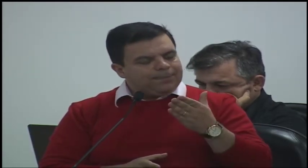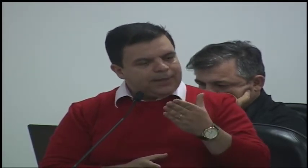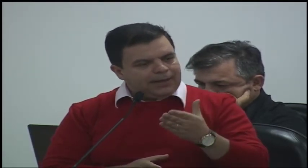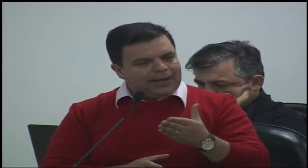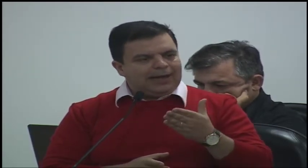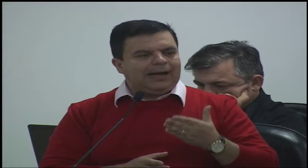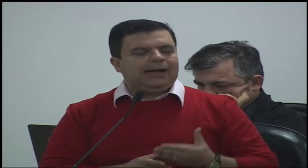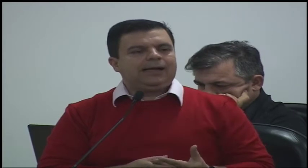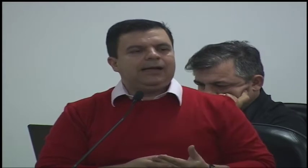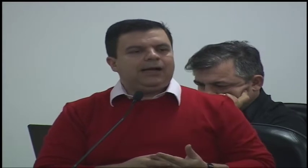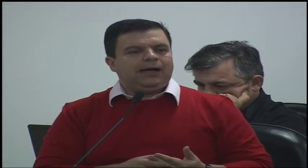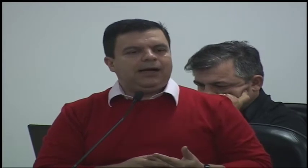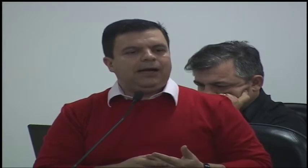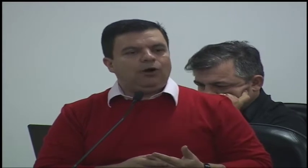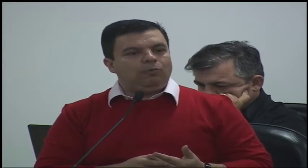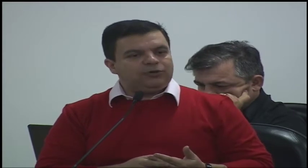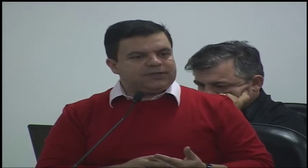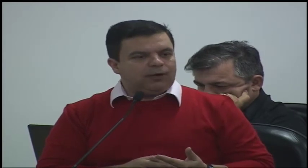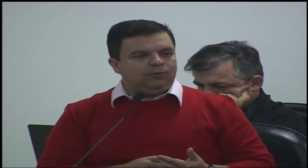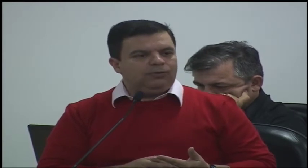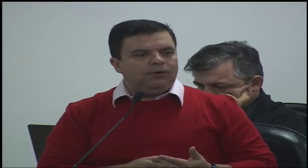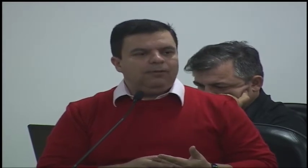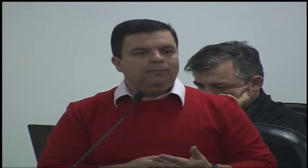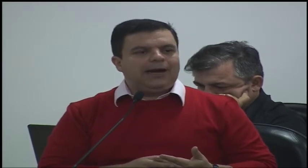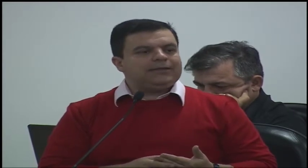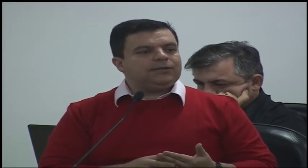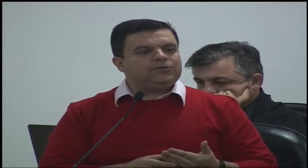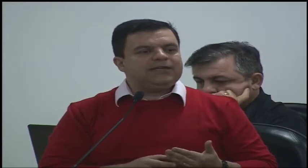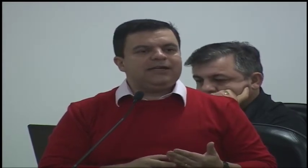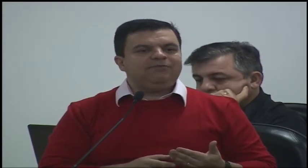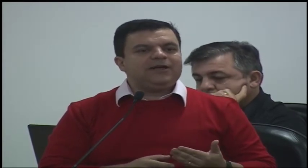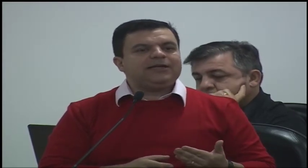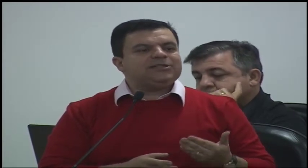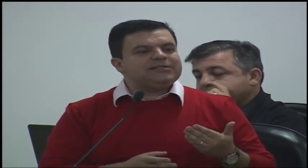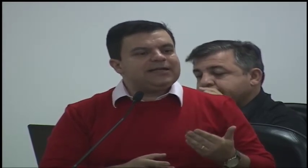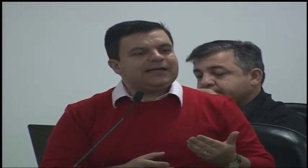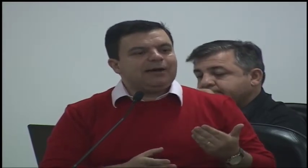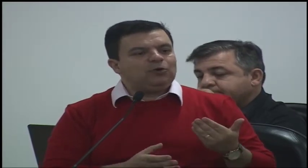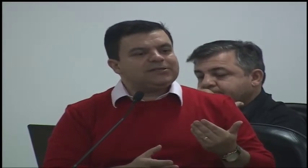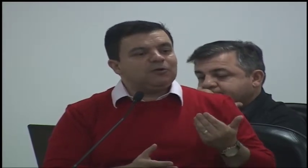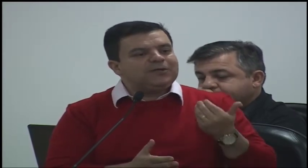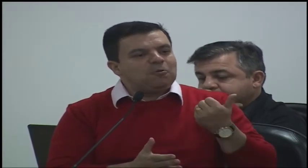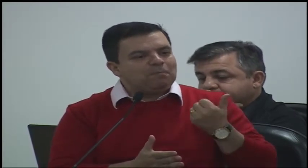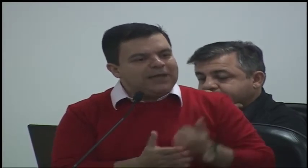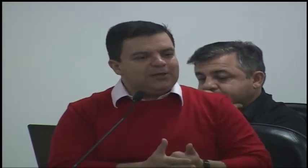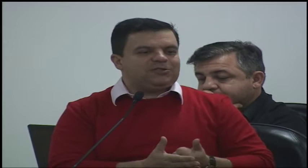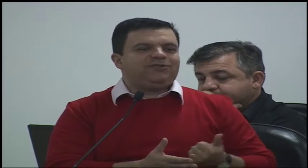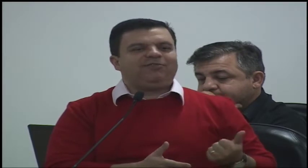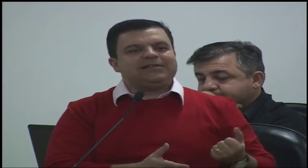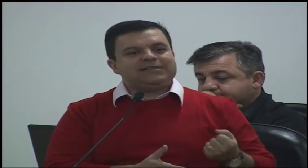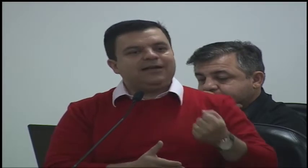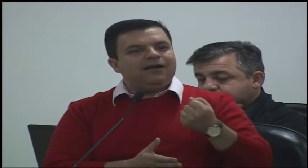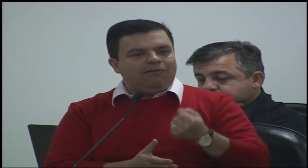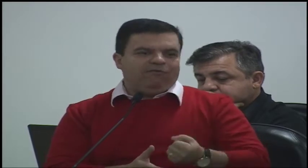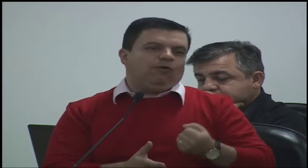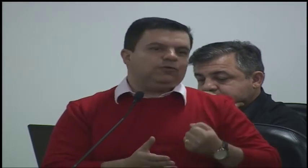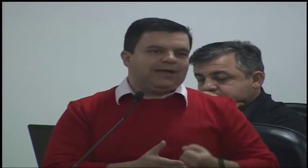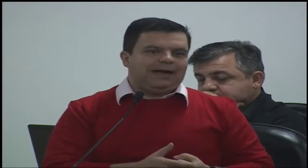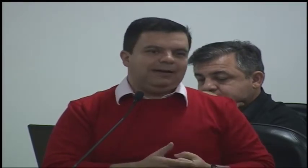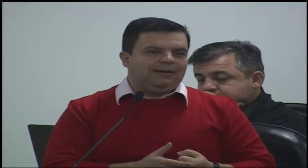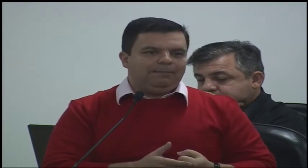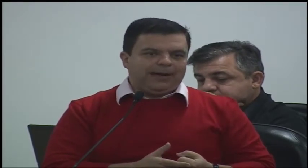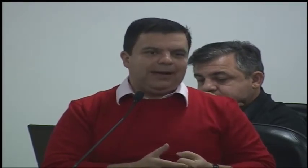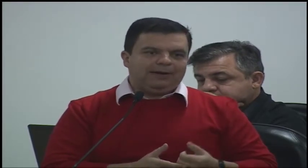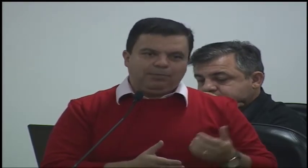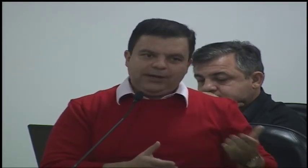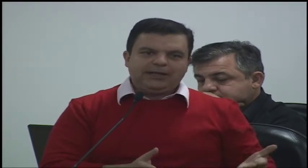para ao postão, mas não significa dizer que a moção tem o peso de fazer